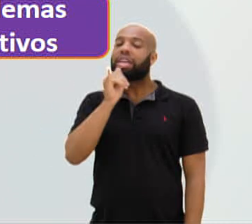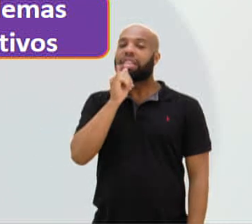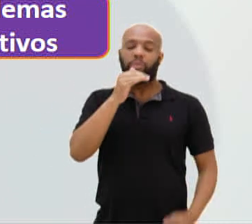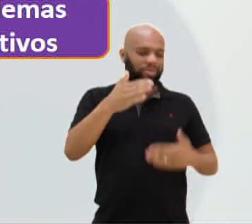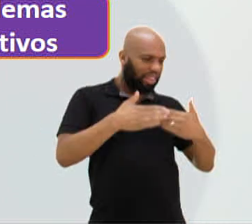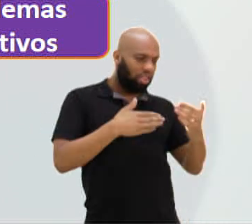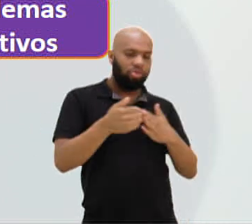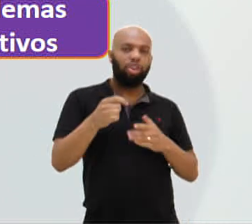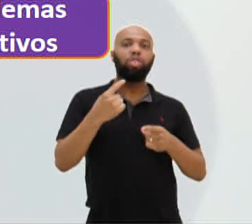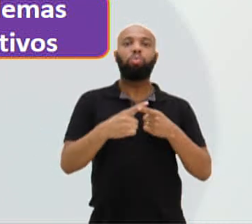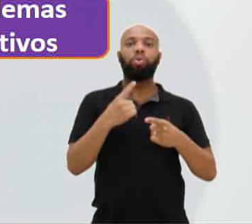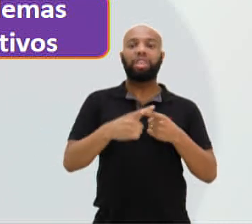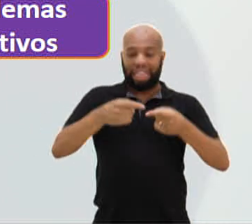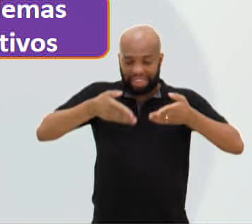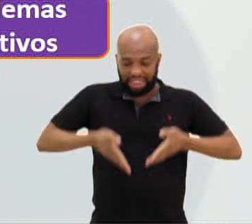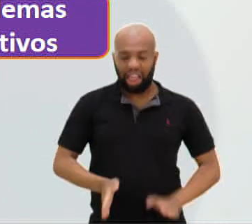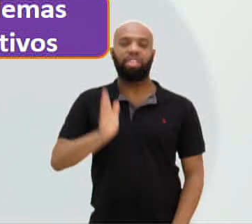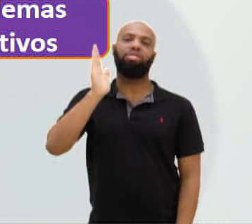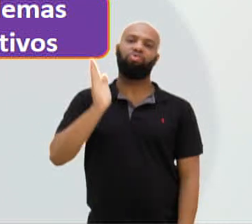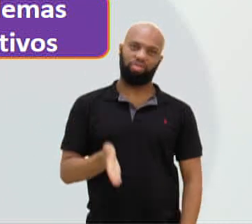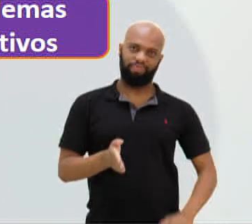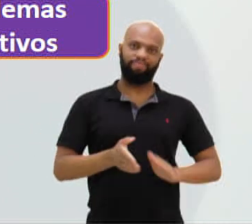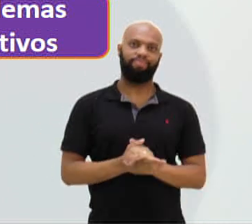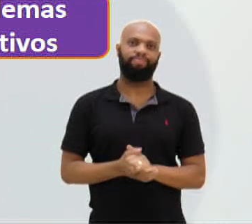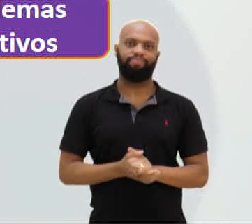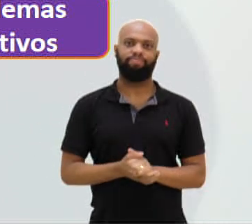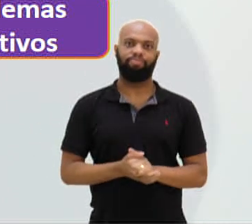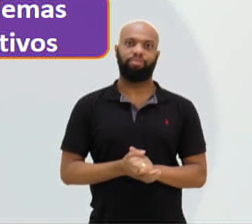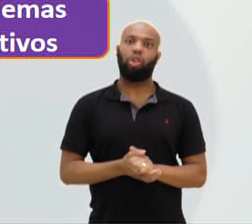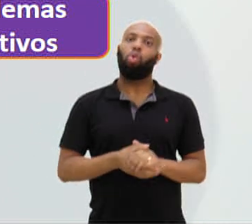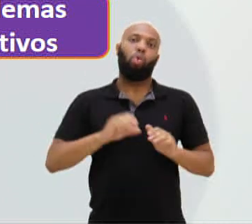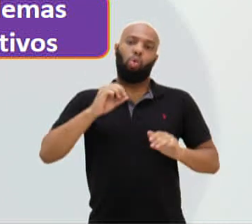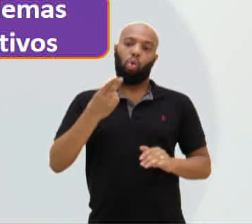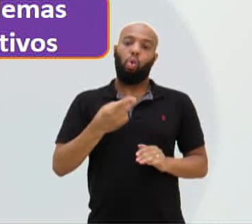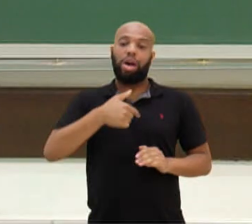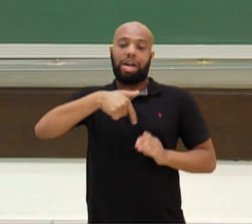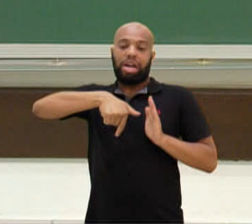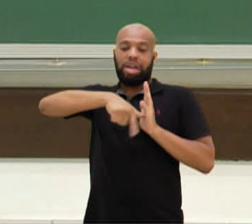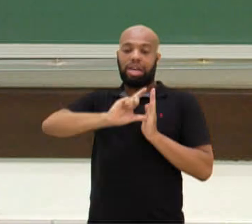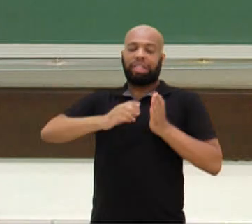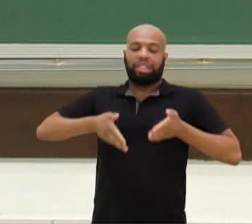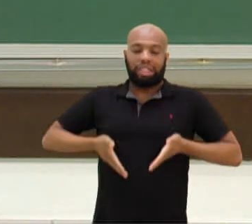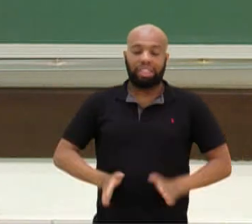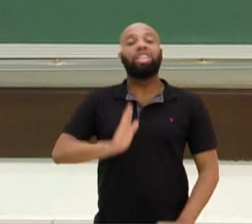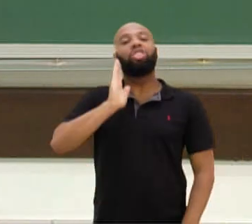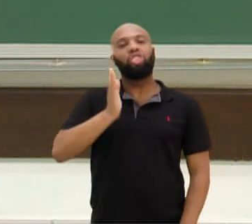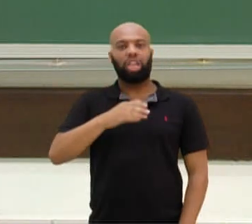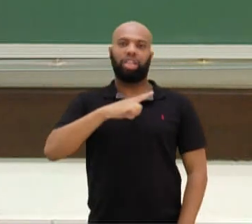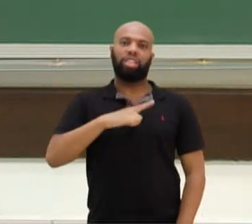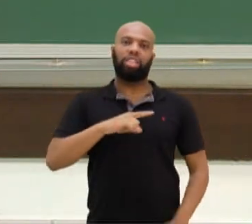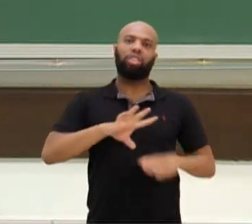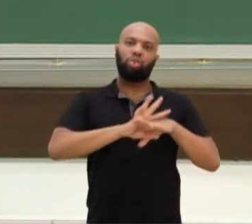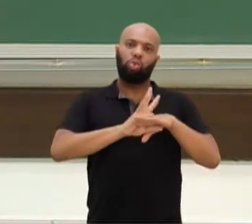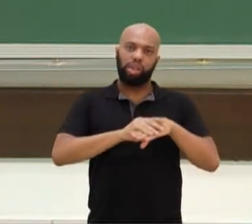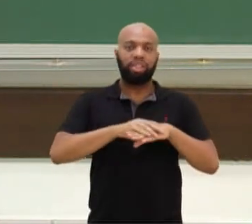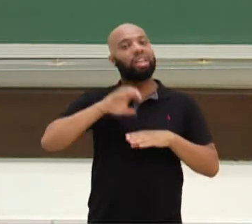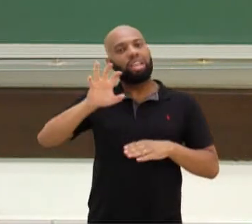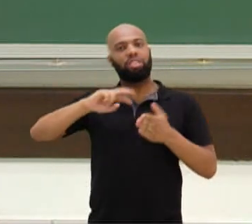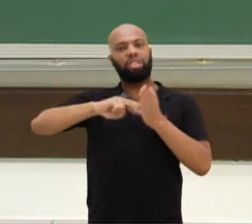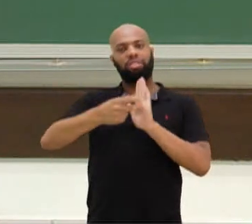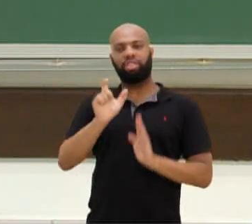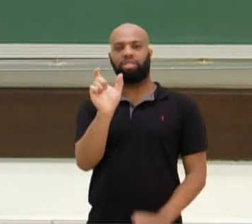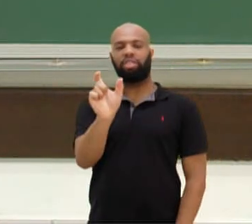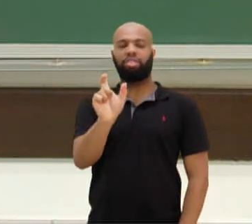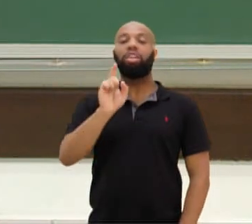causa, já nasce com o indivíduo. Ou está presente nele antes mesmo do nascimento. Tá? Então, congênito é isso, já nasceu